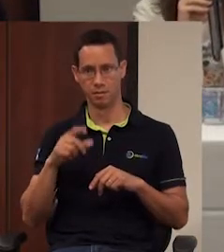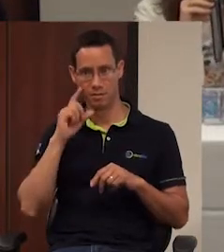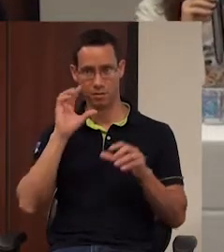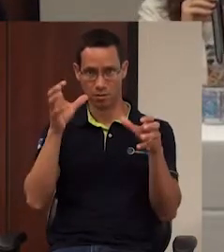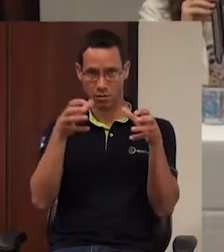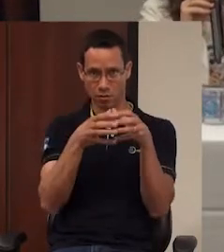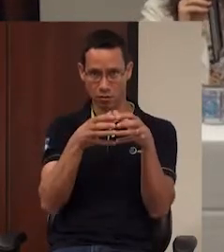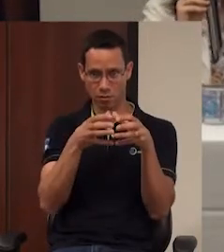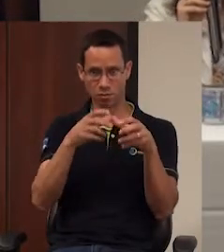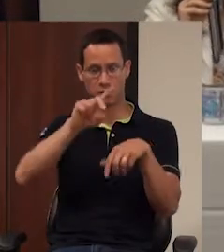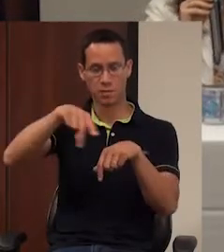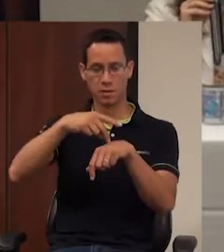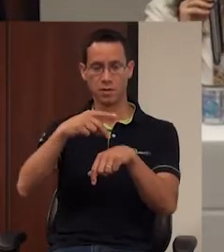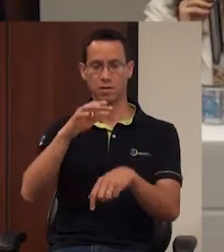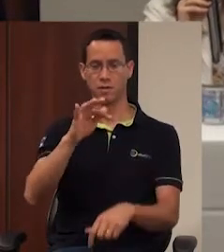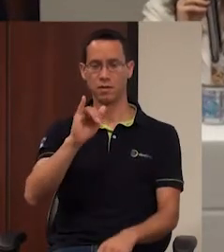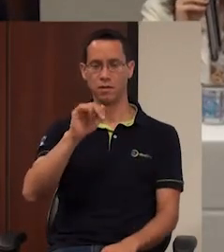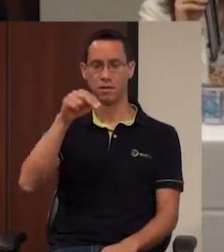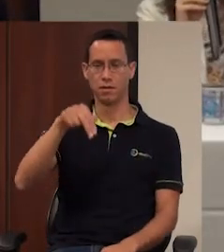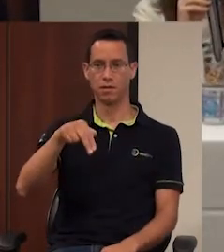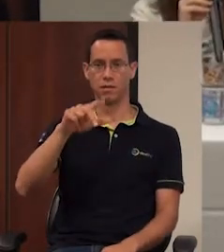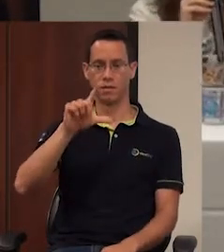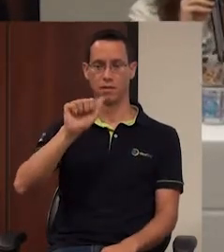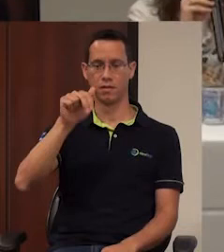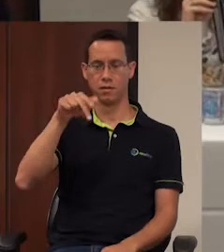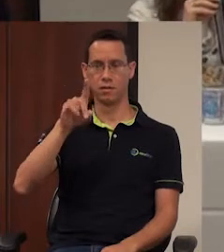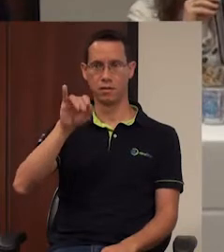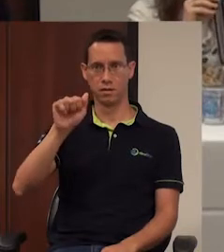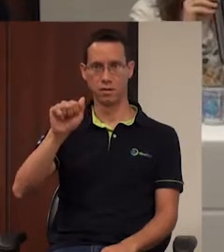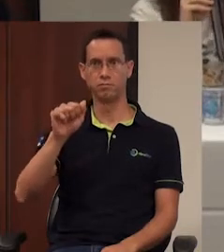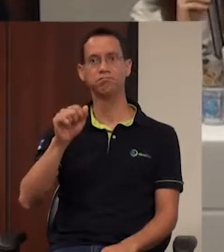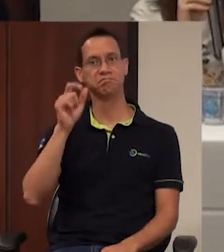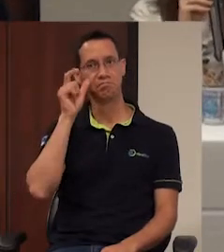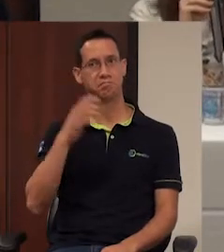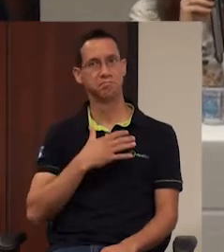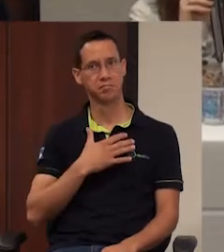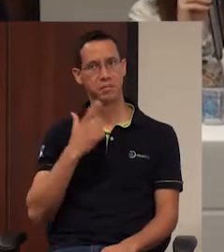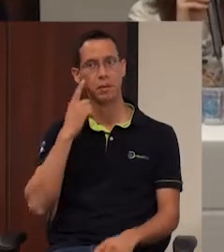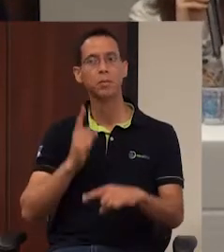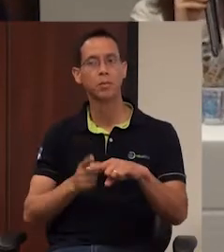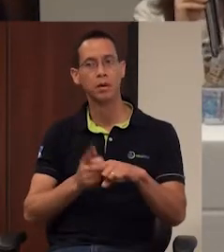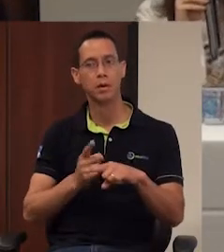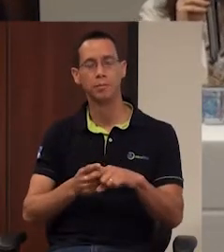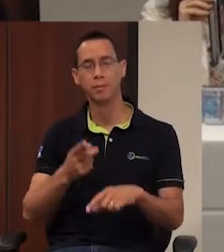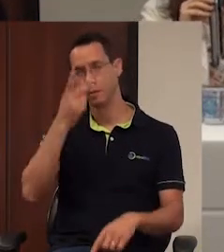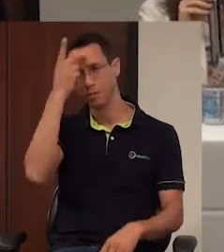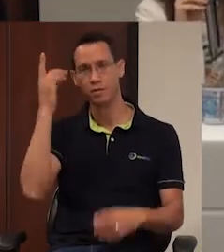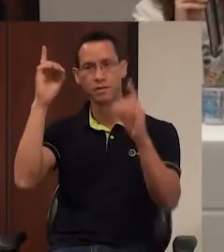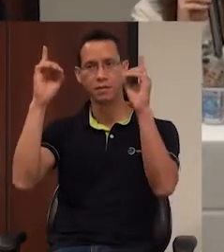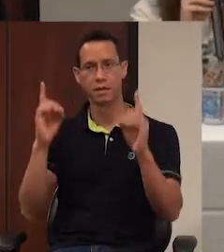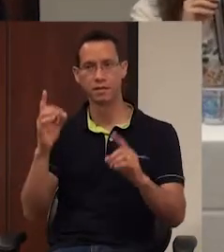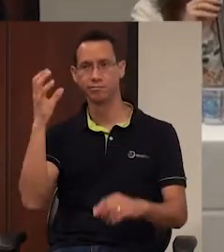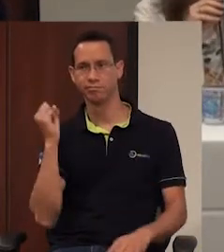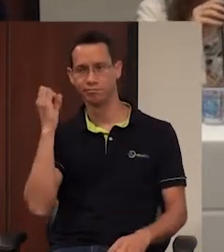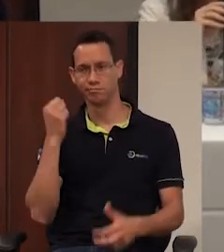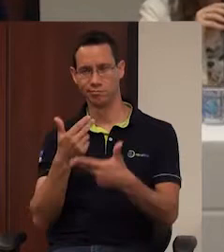está acontecendo na Finlândia é uma coisa muito interessante. Porque, em última análise, quando a gente pensa pessoas com deficiência, público beneficiário, a gente está